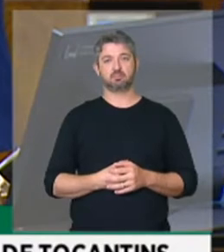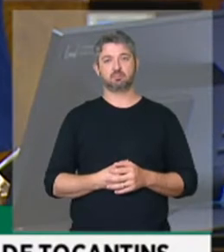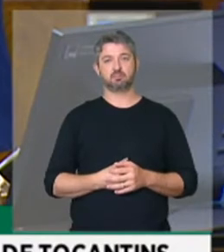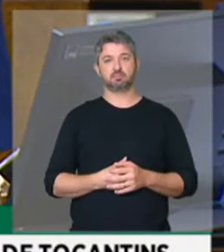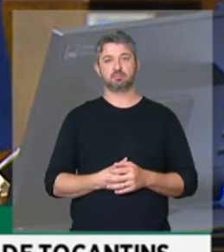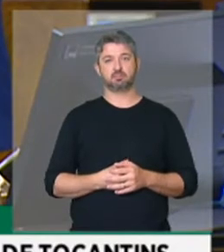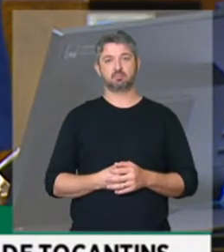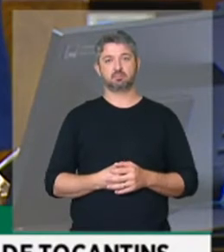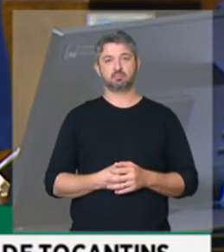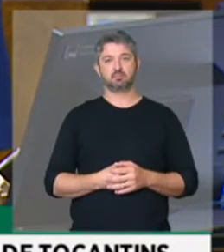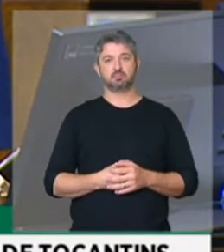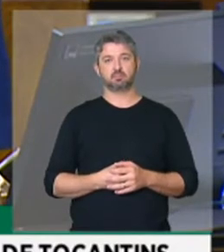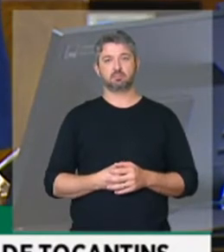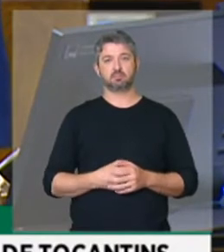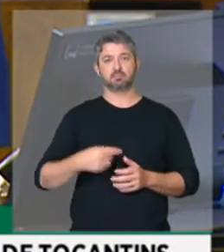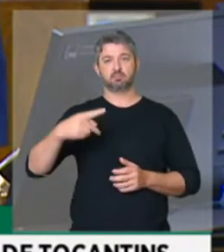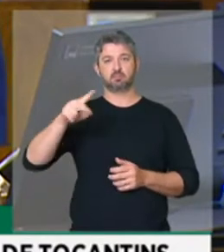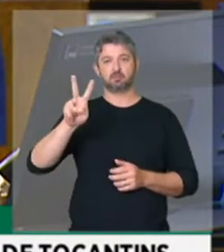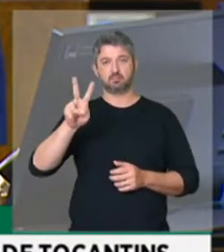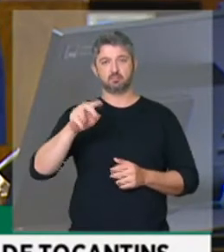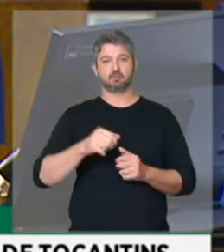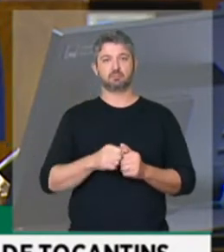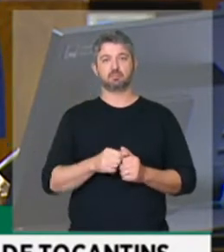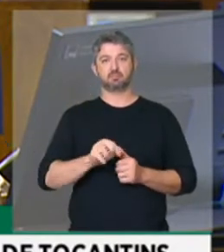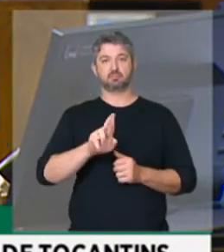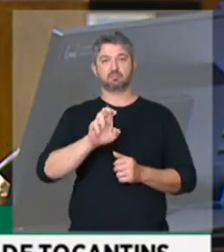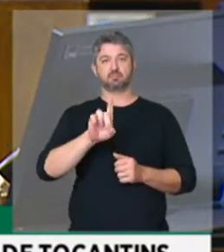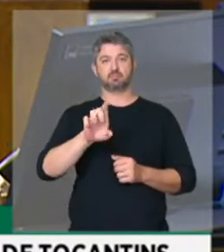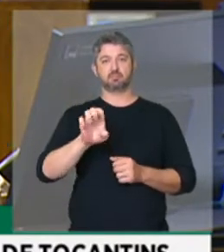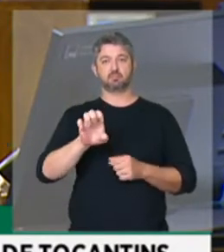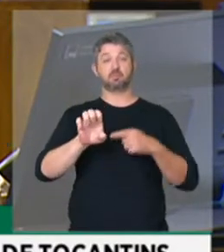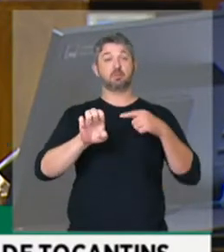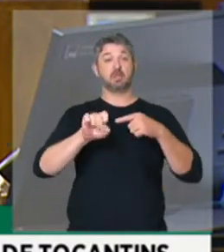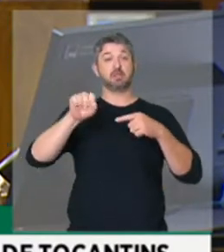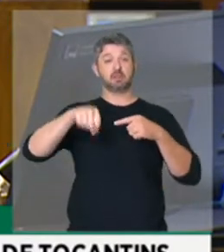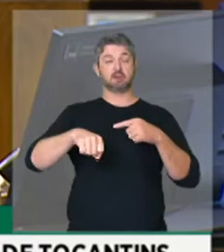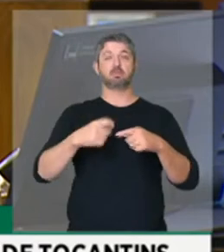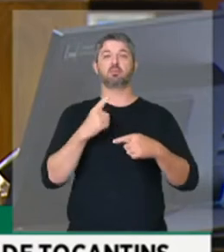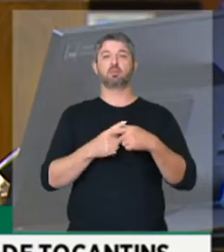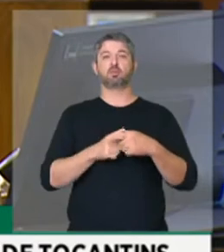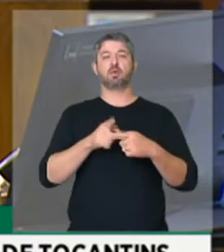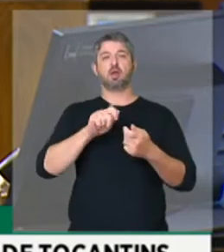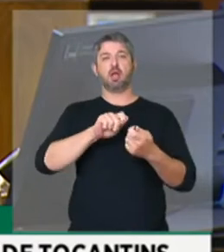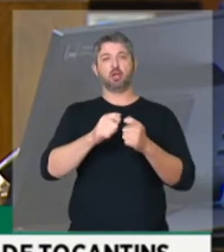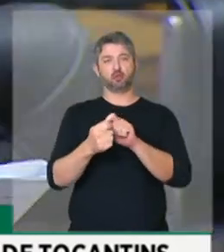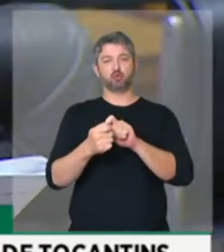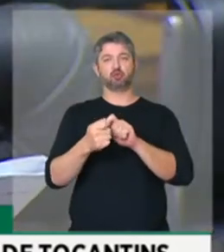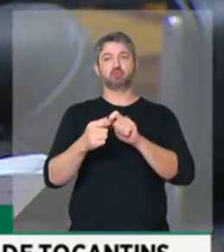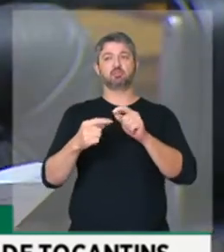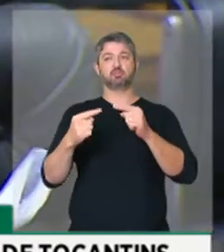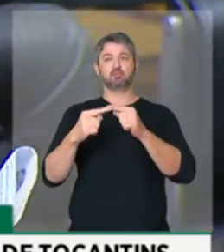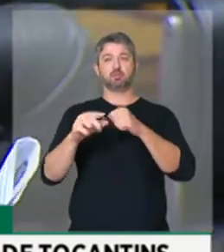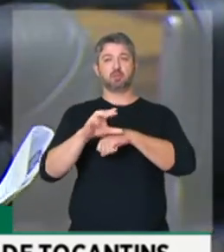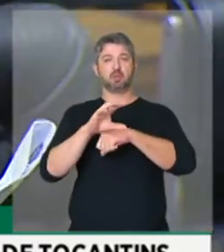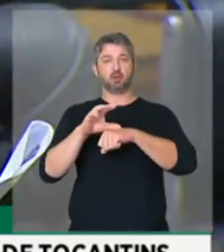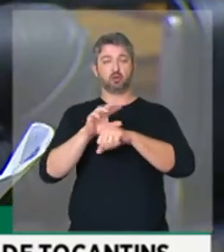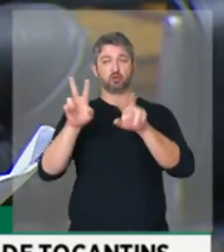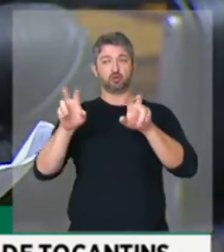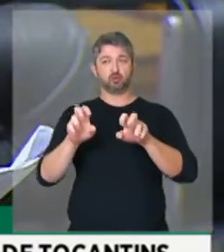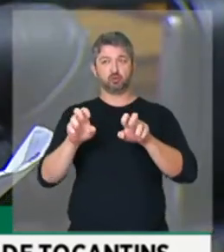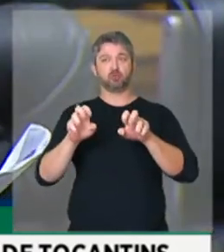Rede. A rede orienta sim, senhor presidente, até porque se trata de um ajuste constitucional sobre os